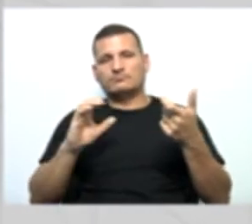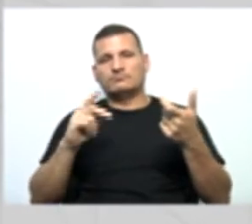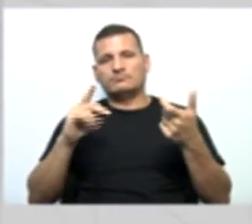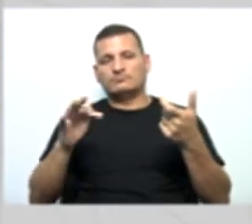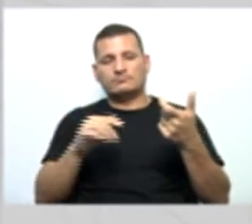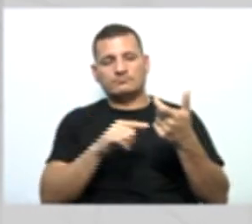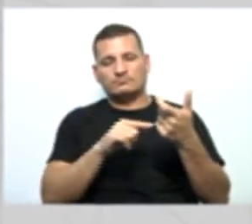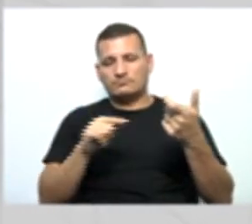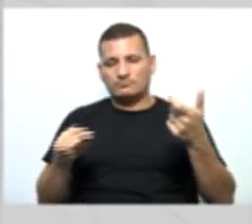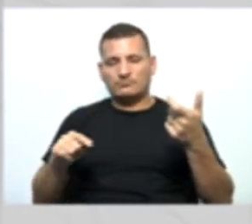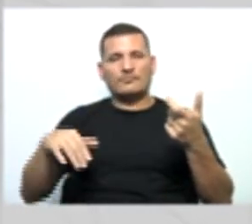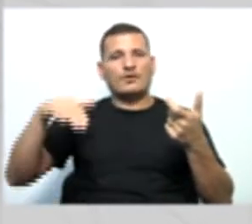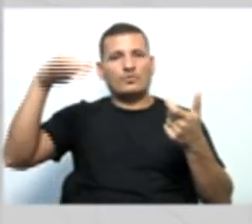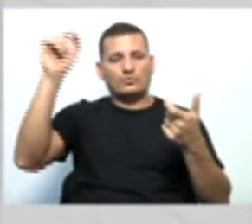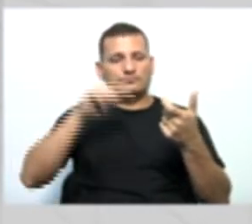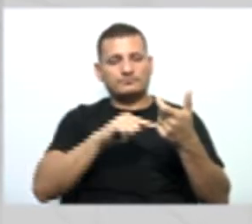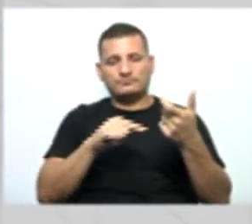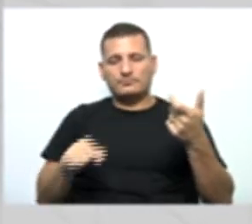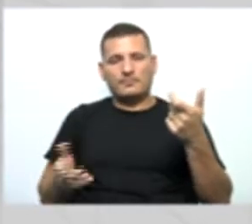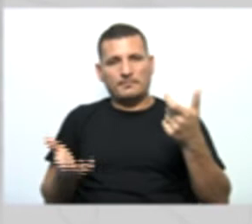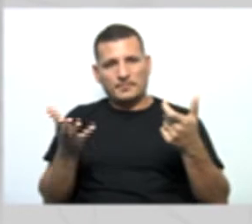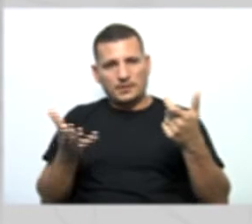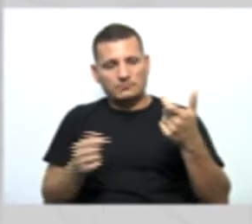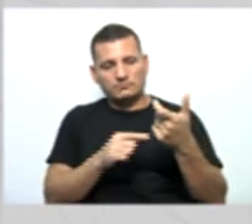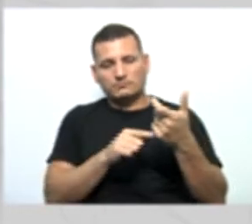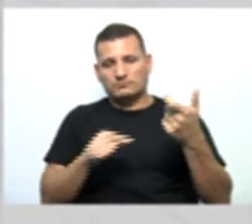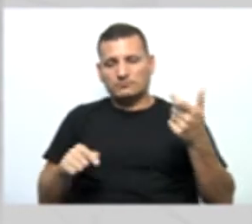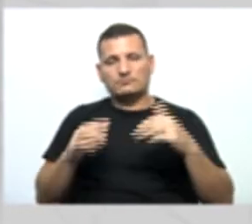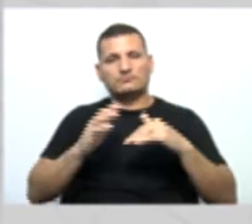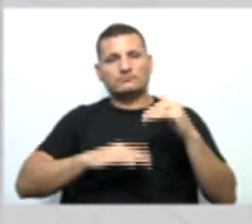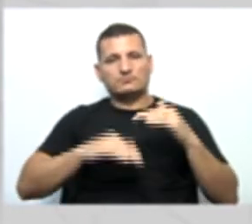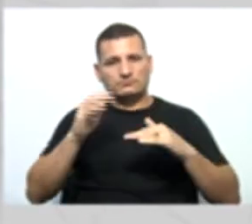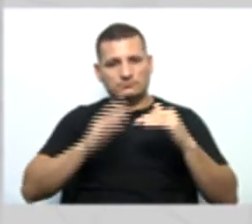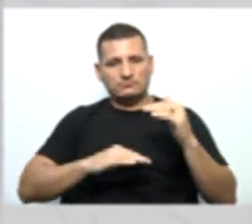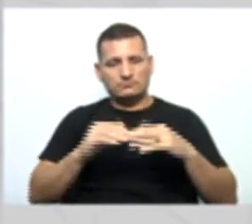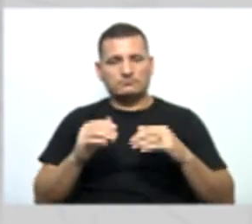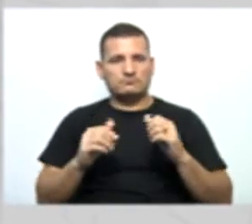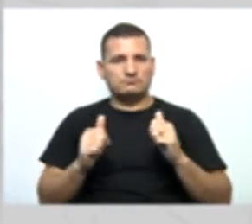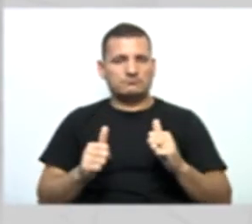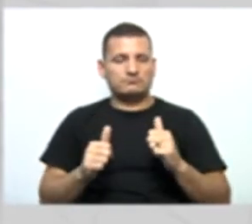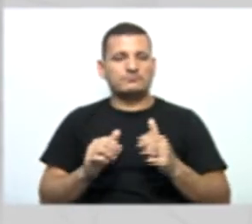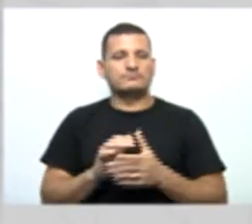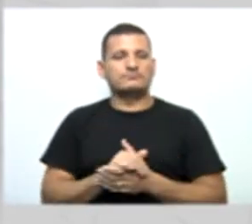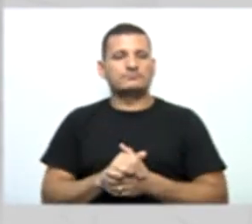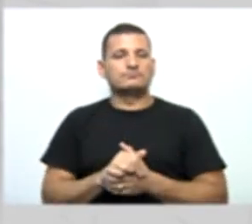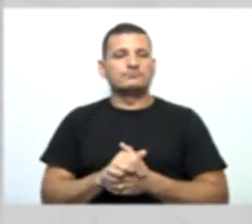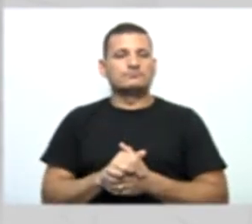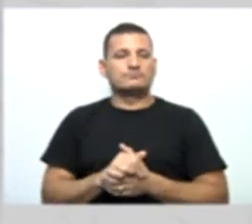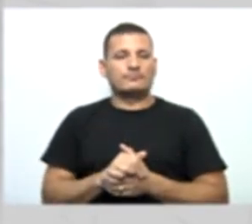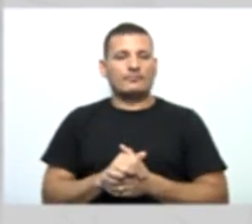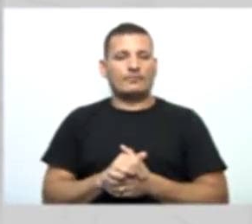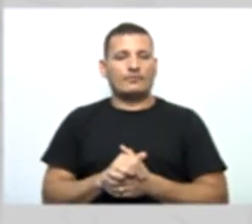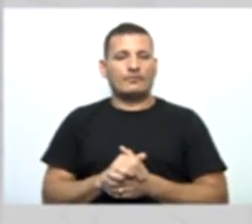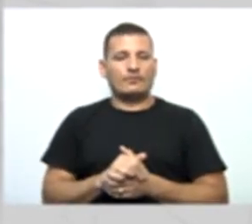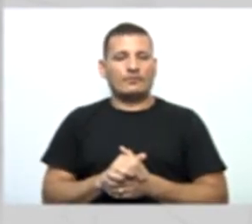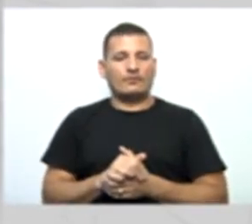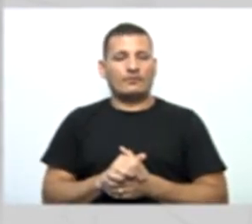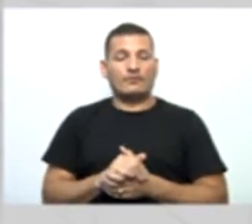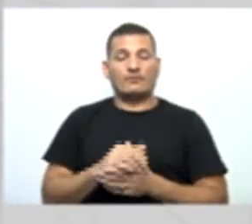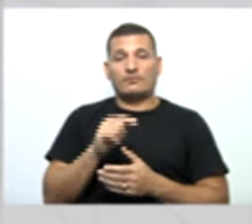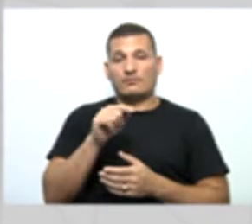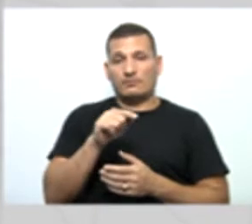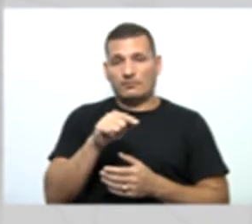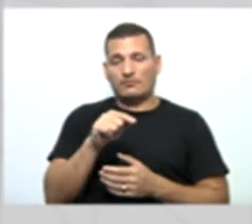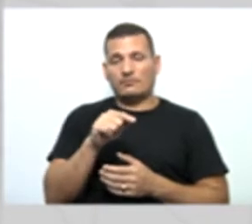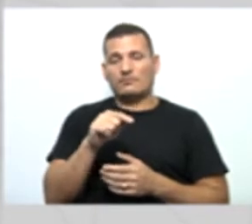altura, esse peso e essa profissão. Beleza? Então eu posso dizer que o Alan também pode se